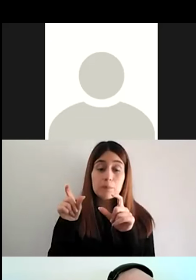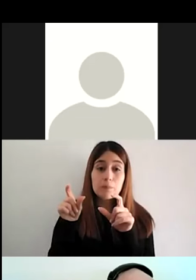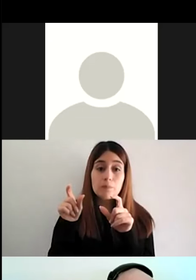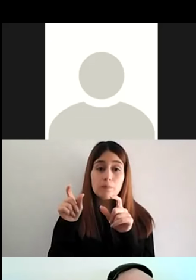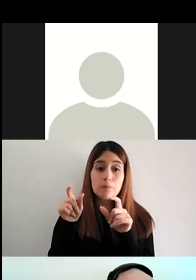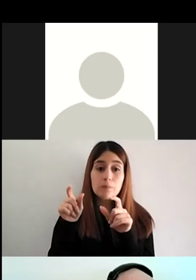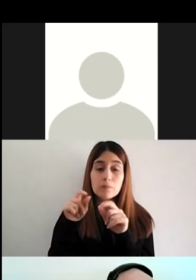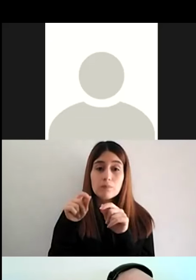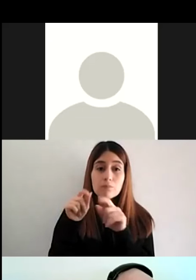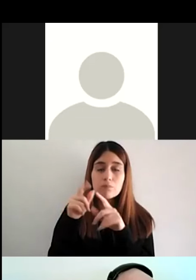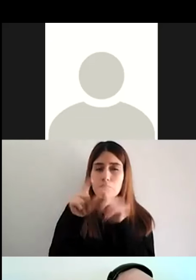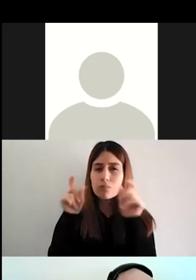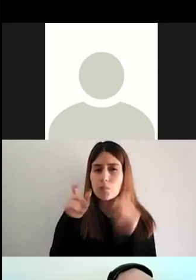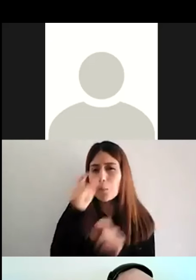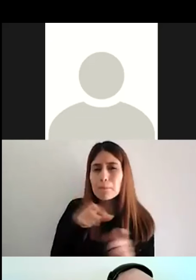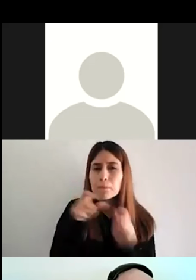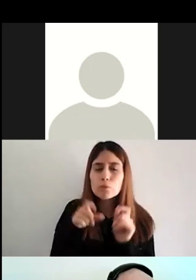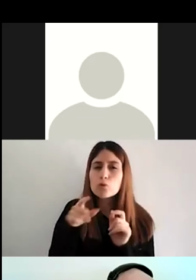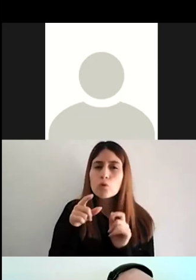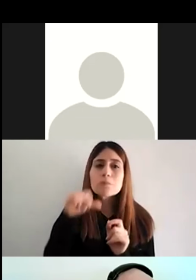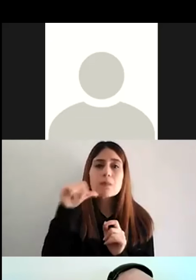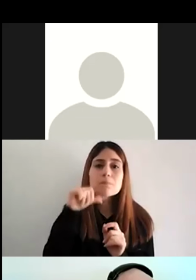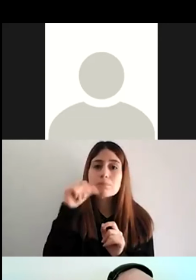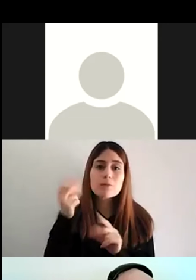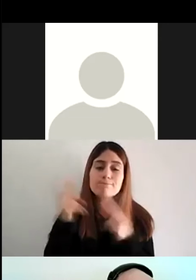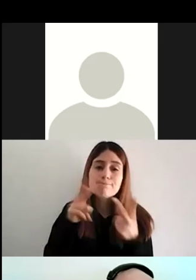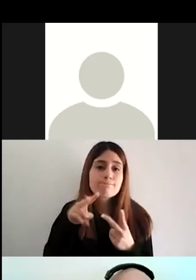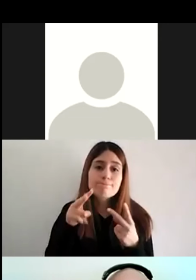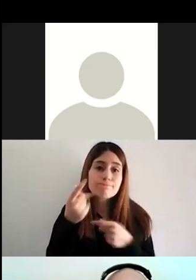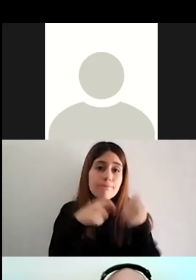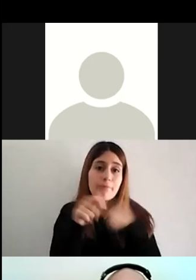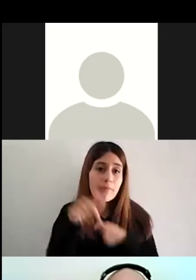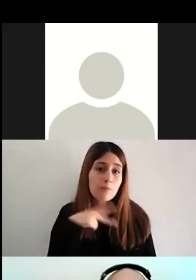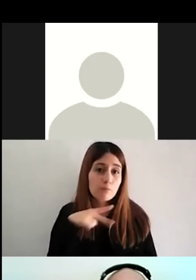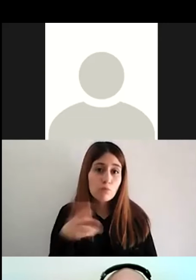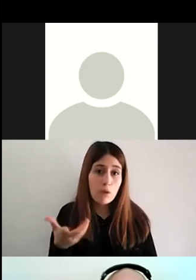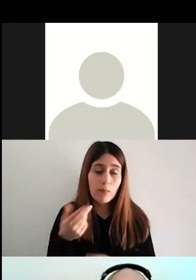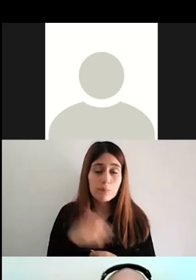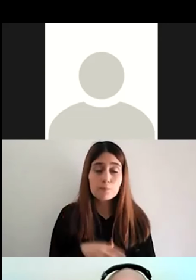embalagem ou a disponibilidade de qualquer embalagem para o mercado nacional.